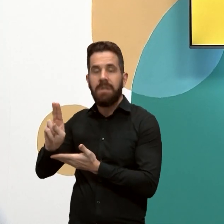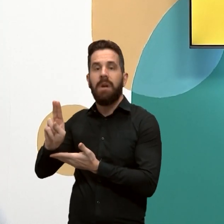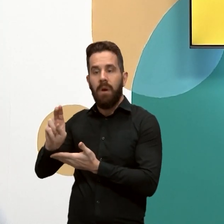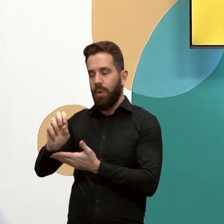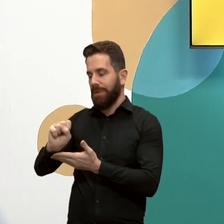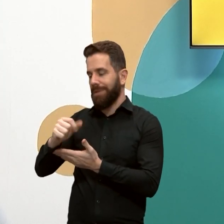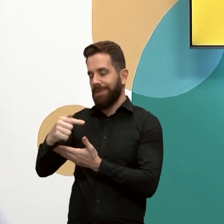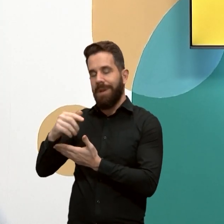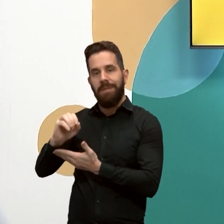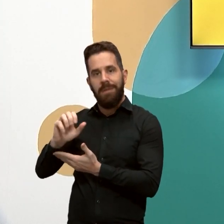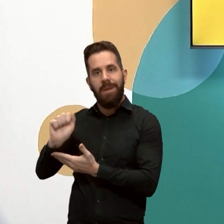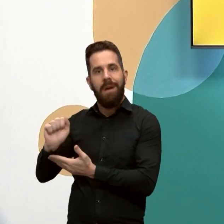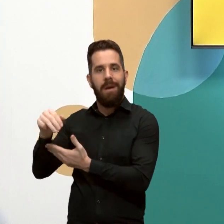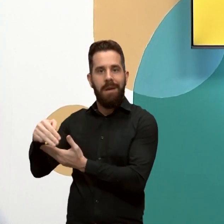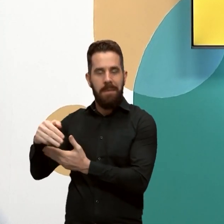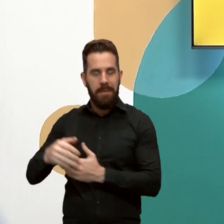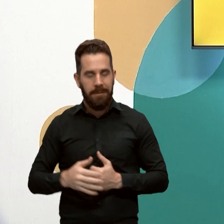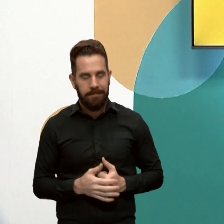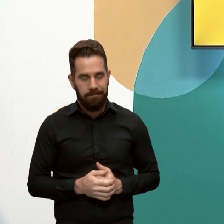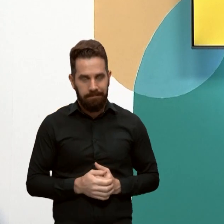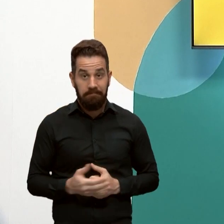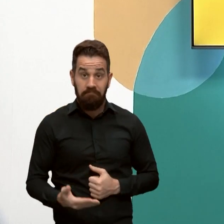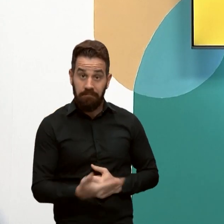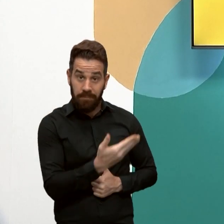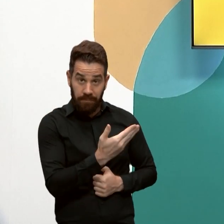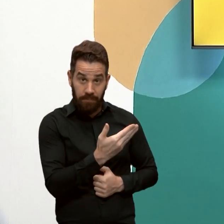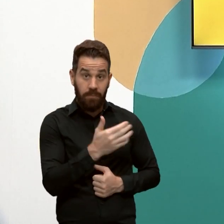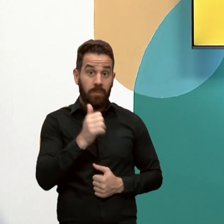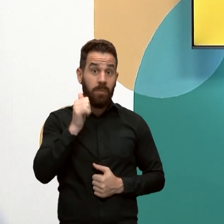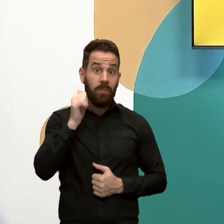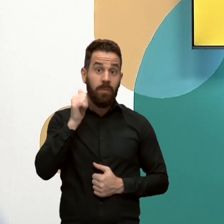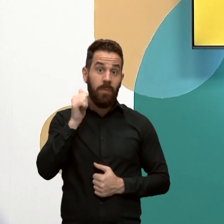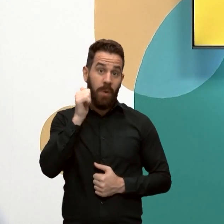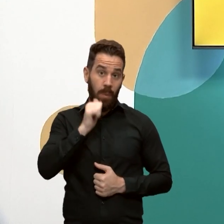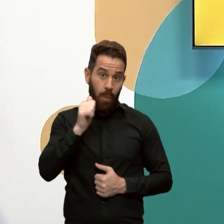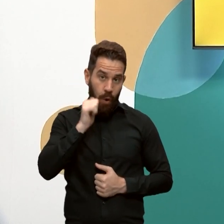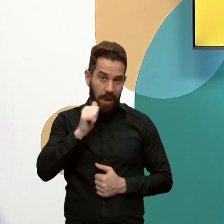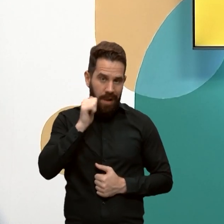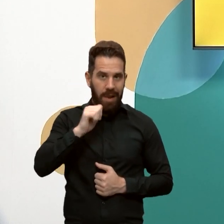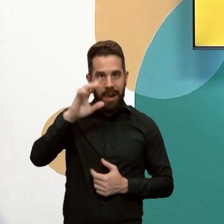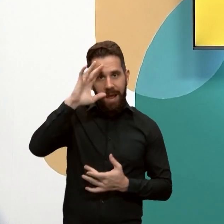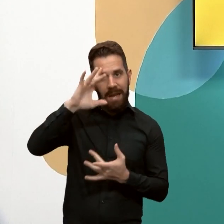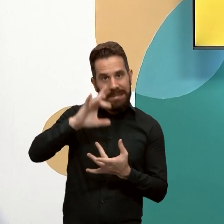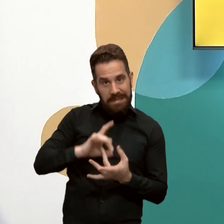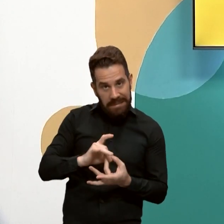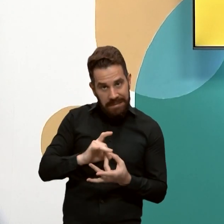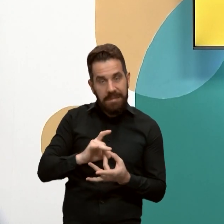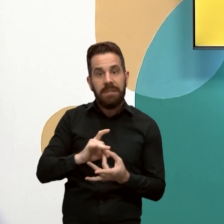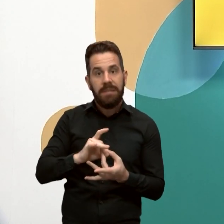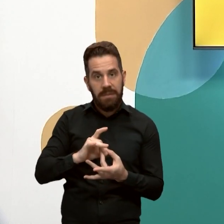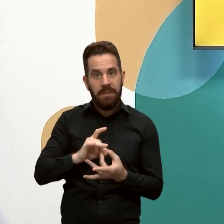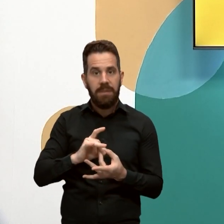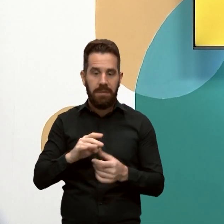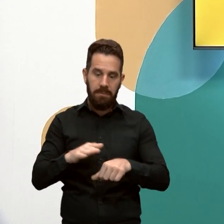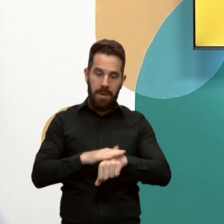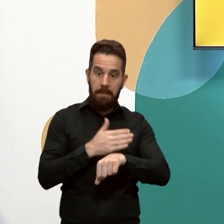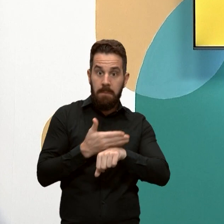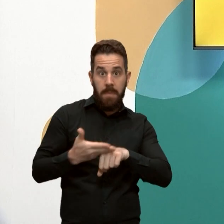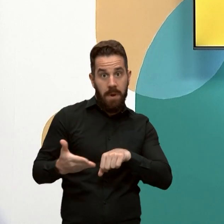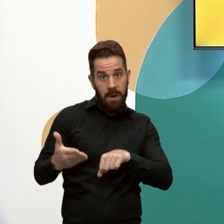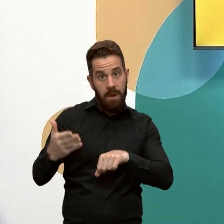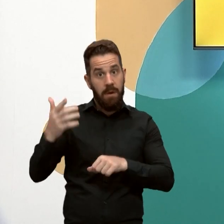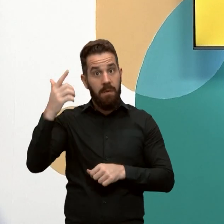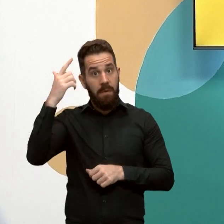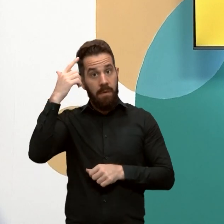AM. Eu sou a Camila Maia, uma mulher cis, de pele clara, tenho cabelos escuros e lisos, na altura